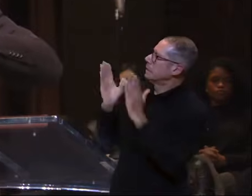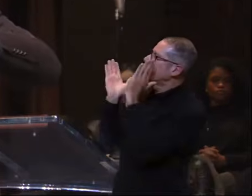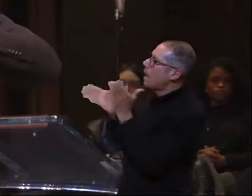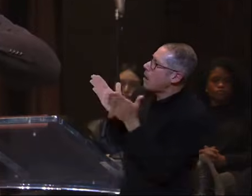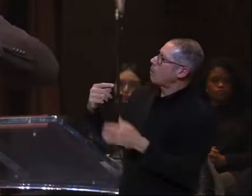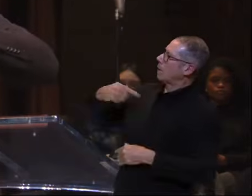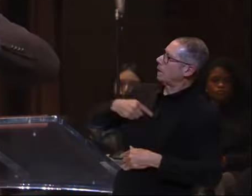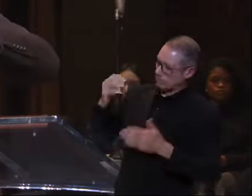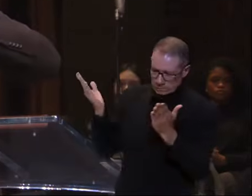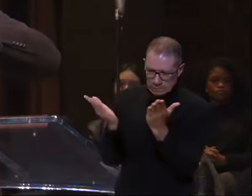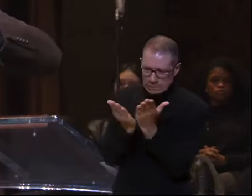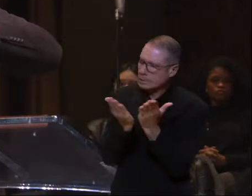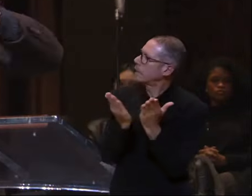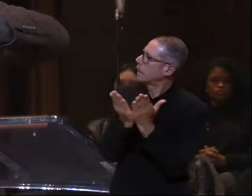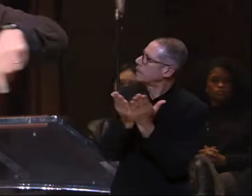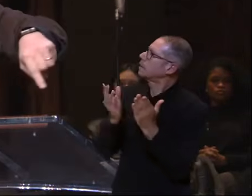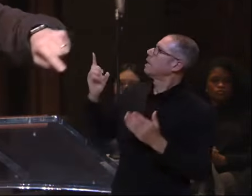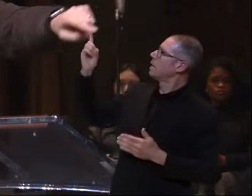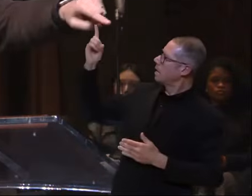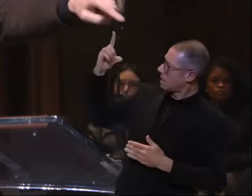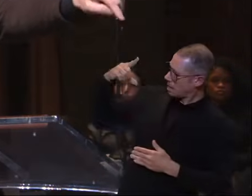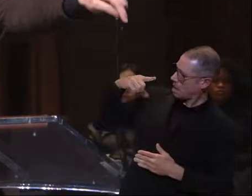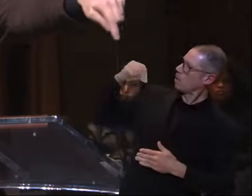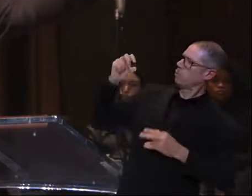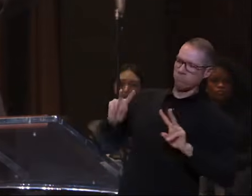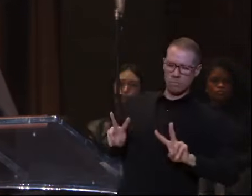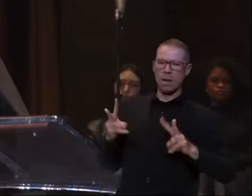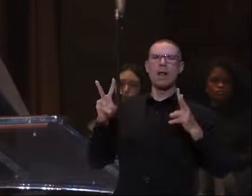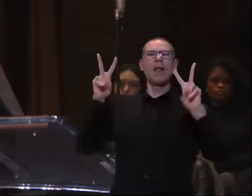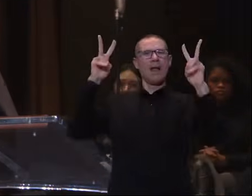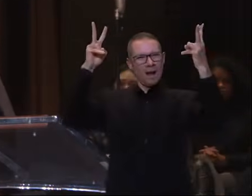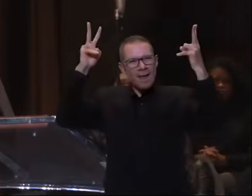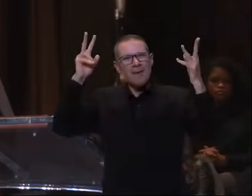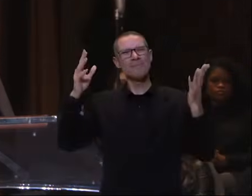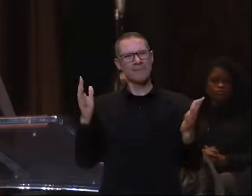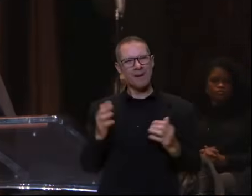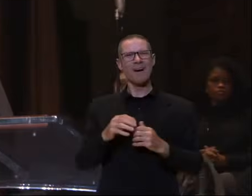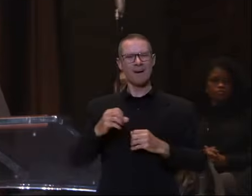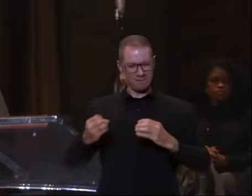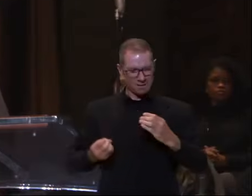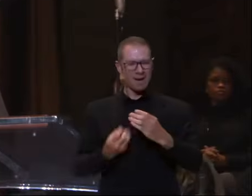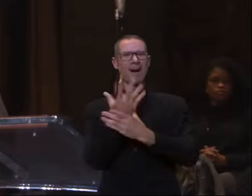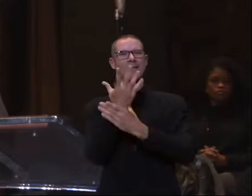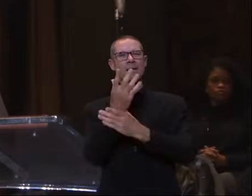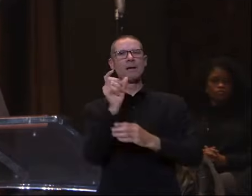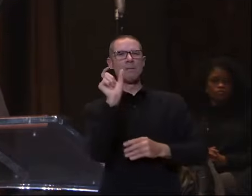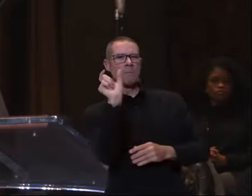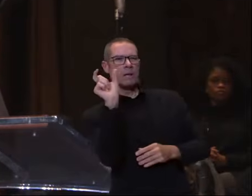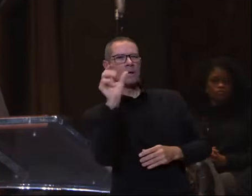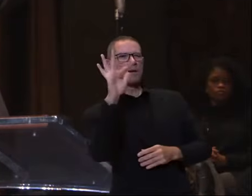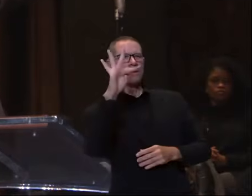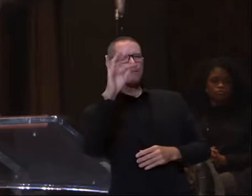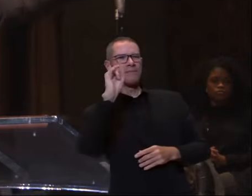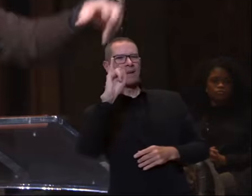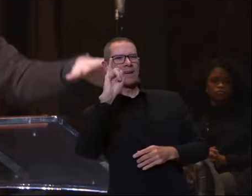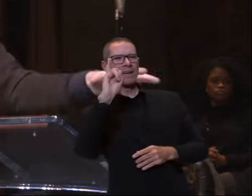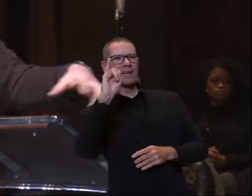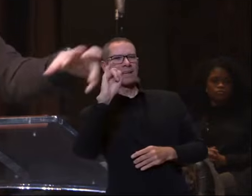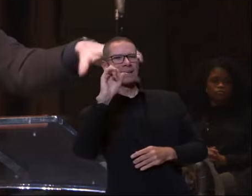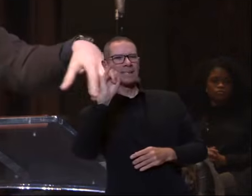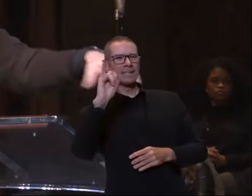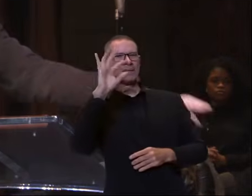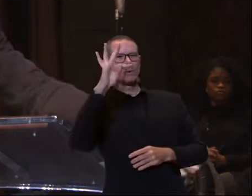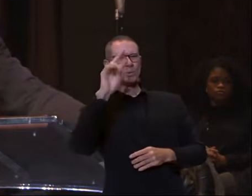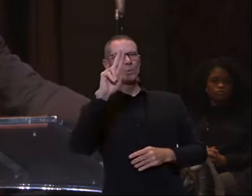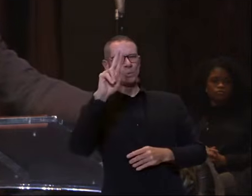eu sou crente, eu fui eleito para boas obras, criado. A palavra feitura quer dizer poema.